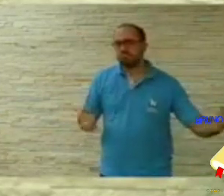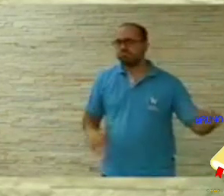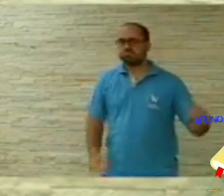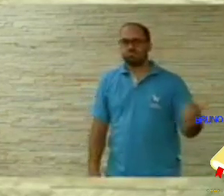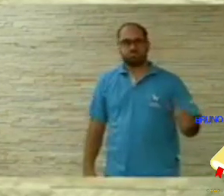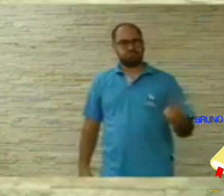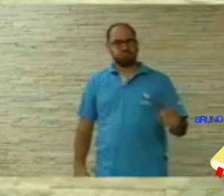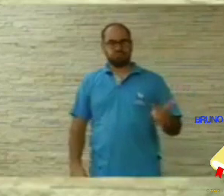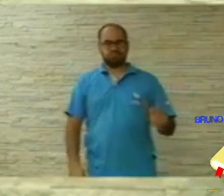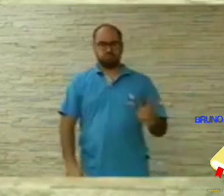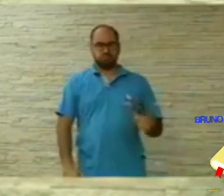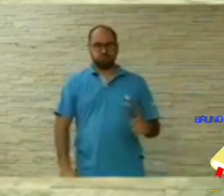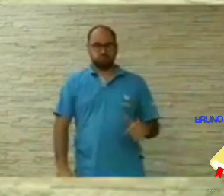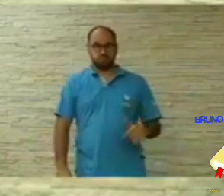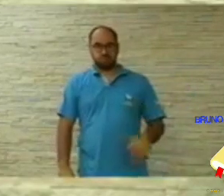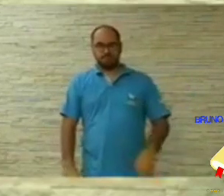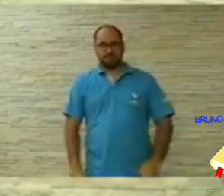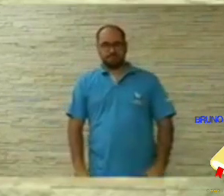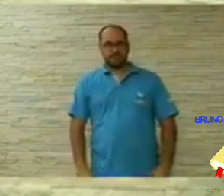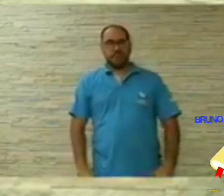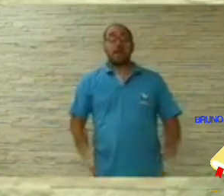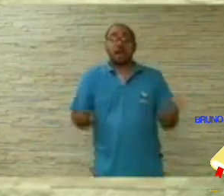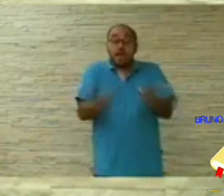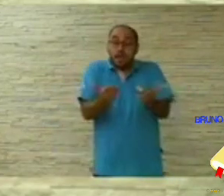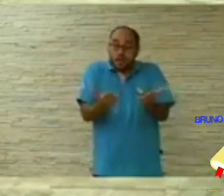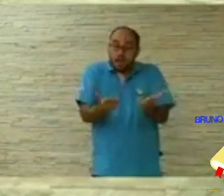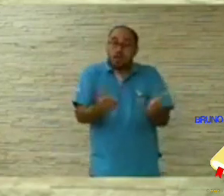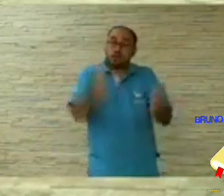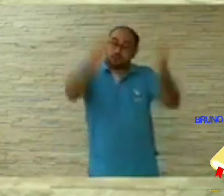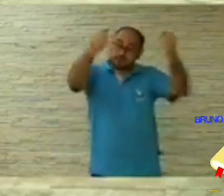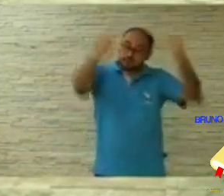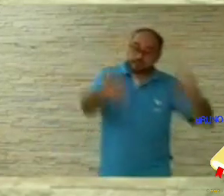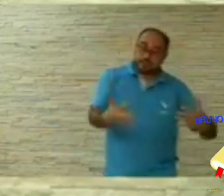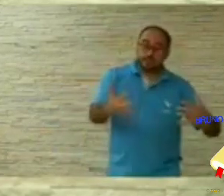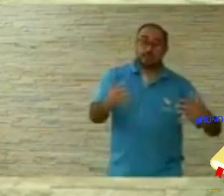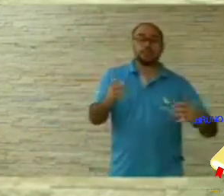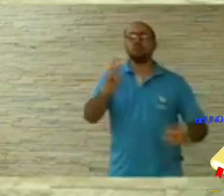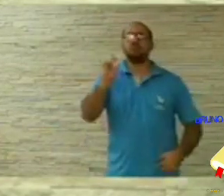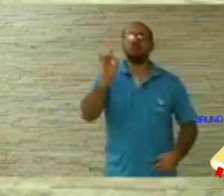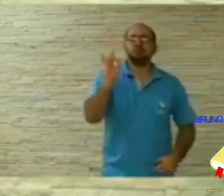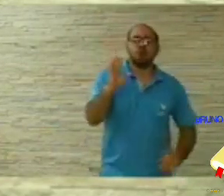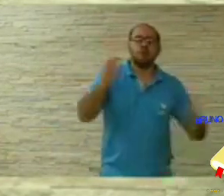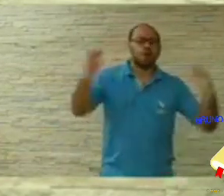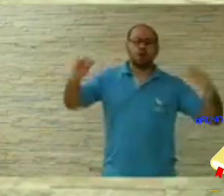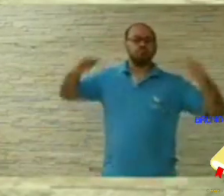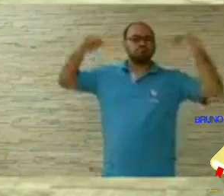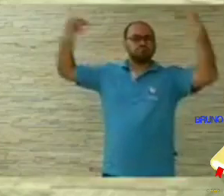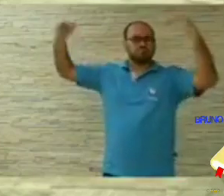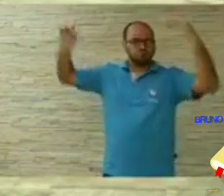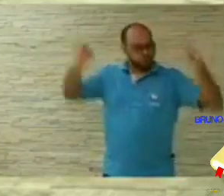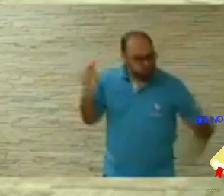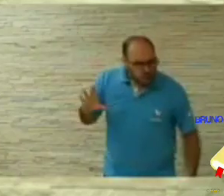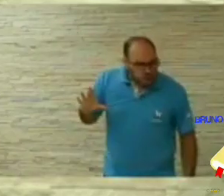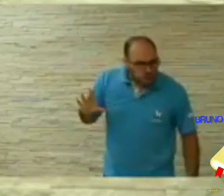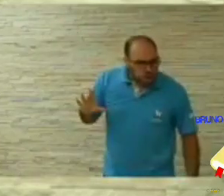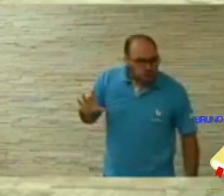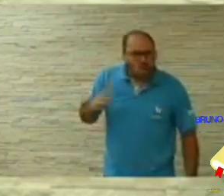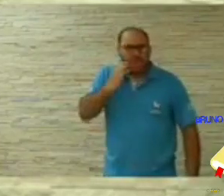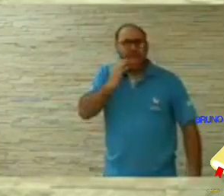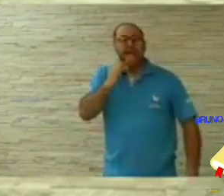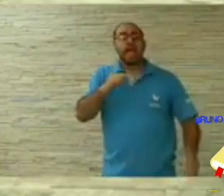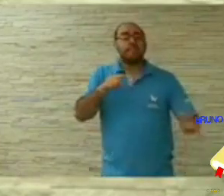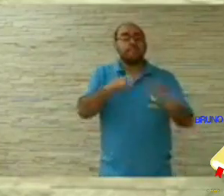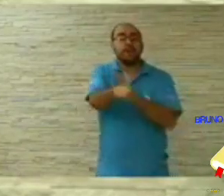inigualável, agora ele fala exatamente isso, que Ele agora é inigualável, Ele não é só grandioso. Quem há semelhante a esse